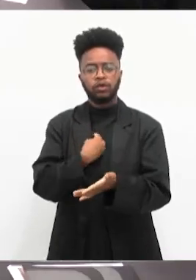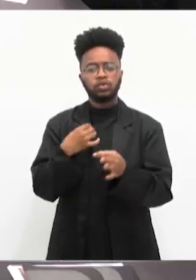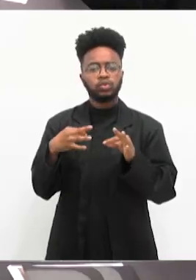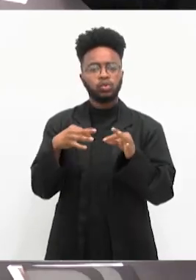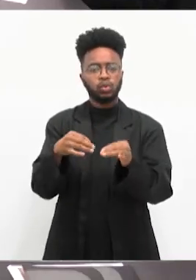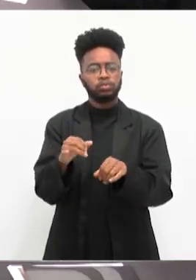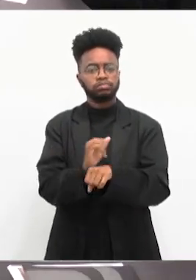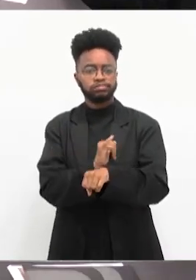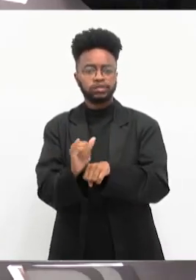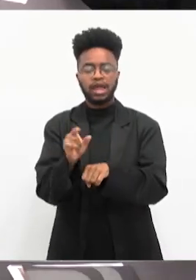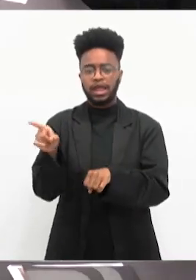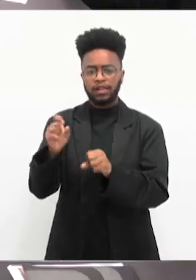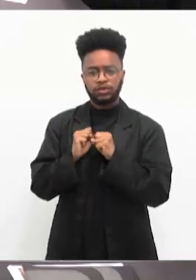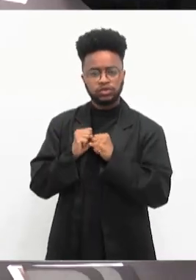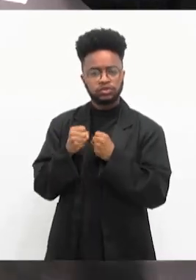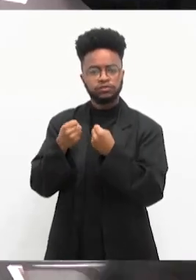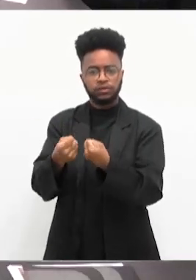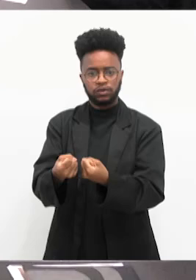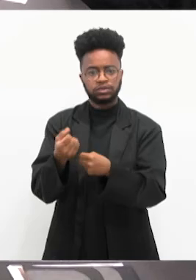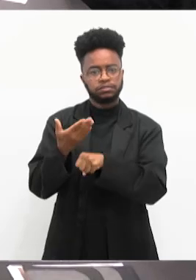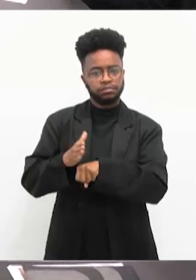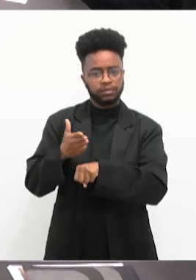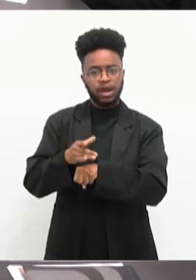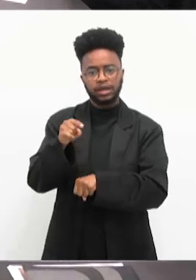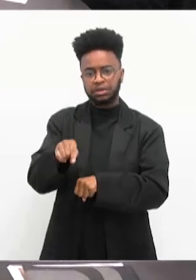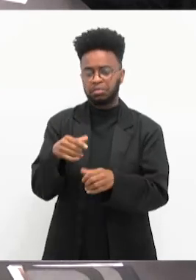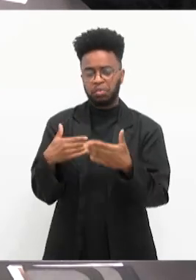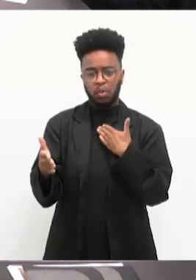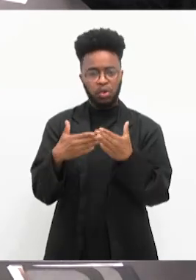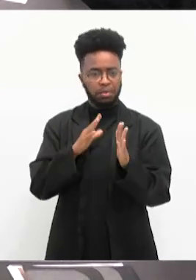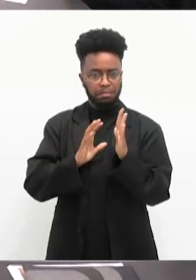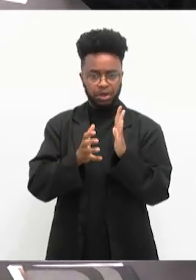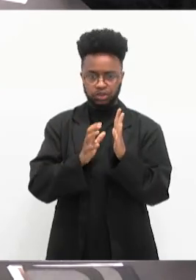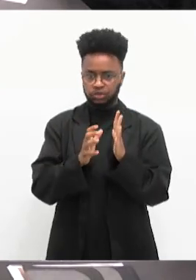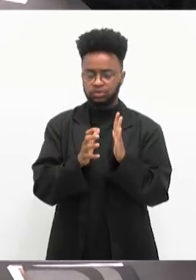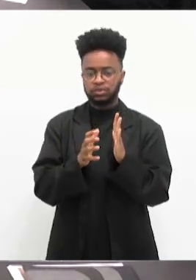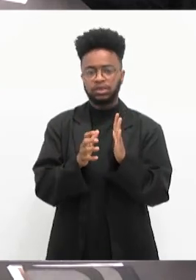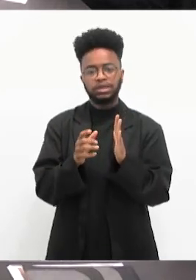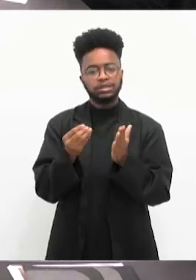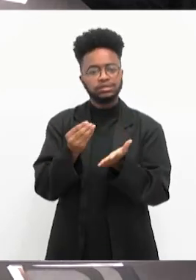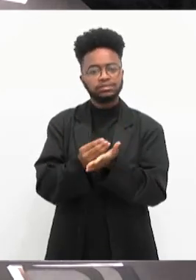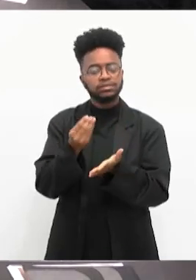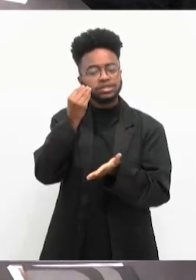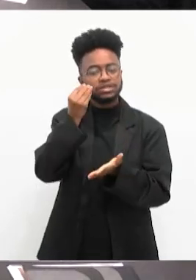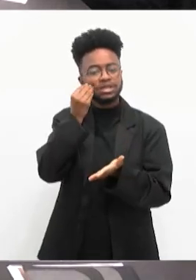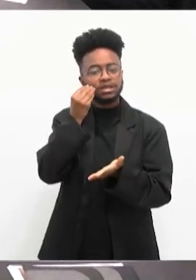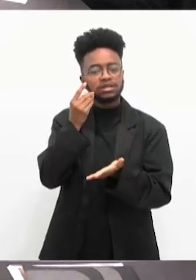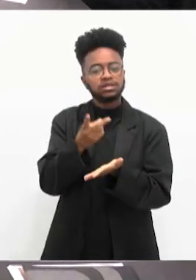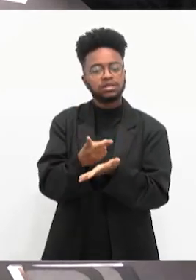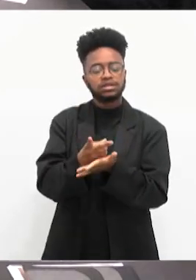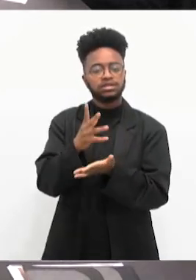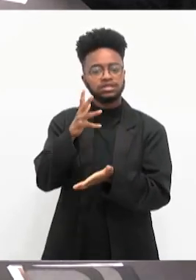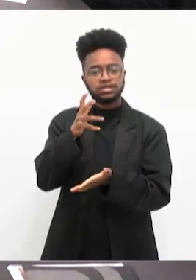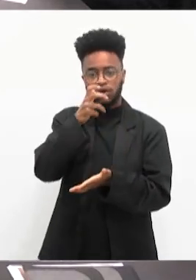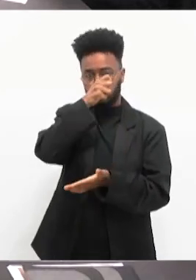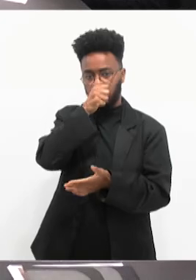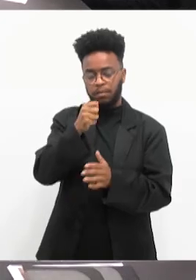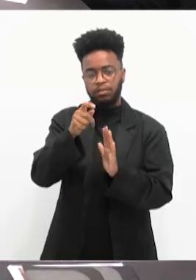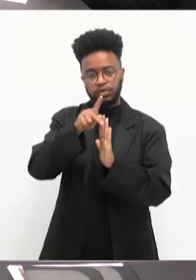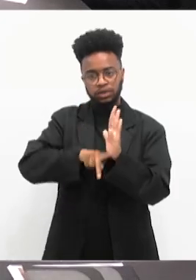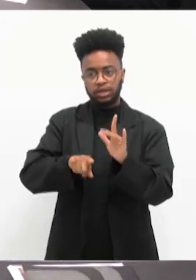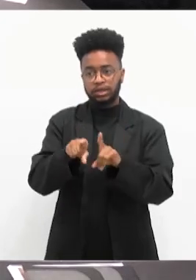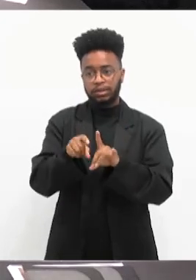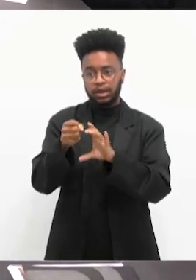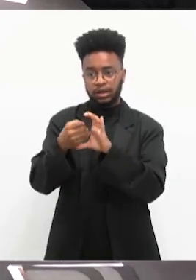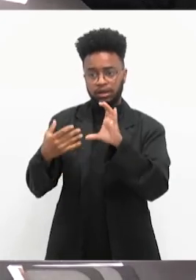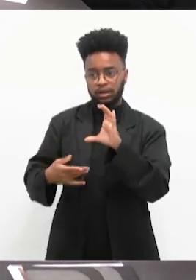deputada, ela se desdobra em fazer exercício aqui, independente do partido que seja, de salvar projeto de colega. E outra característica